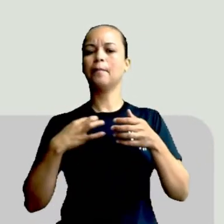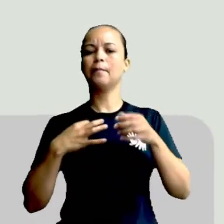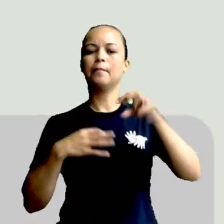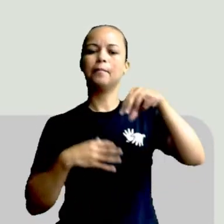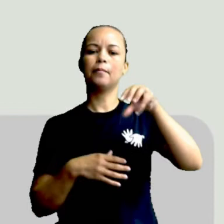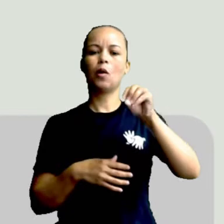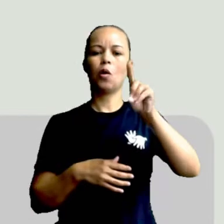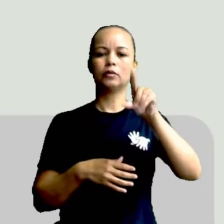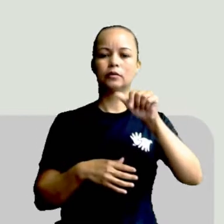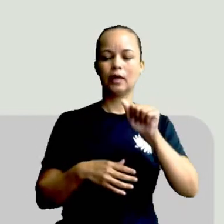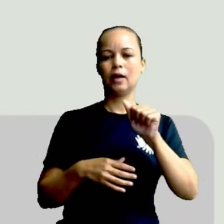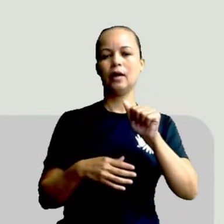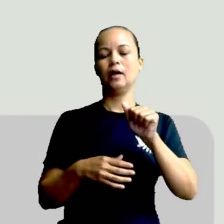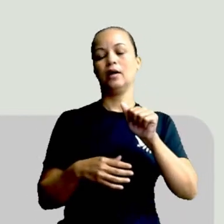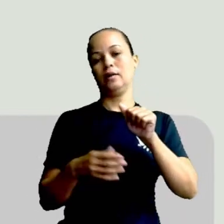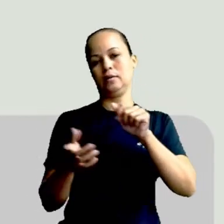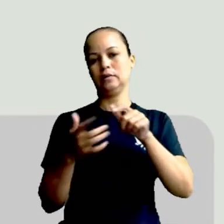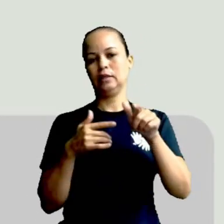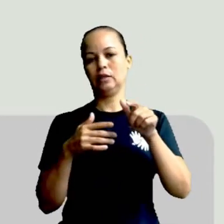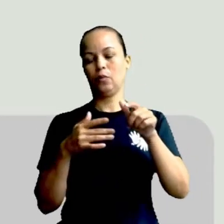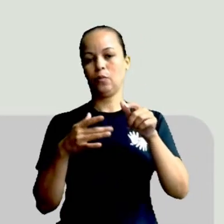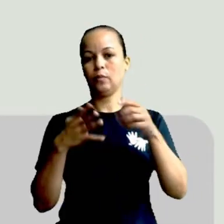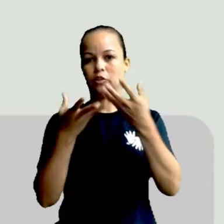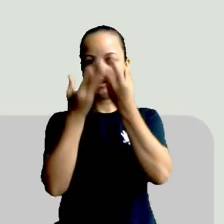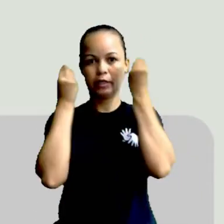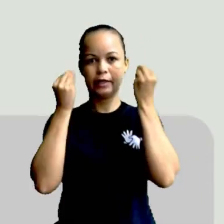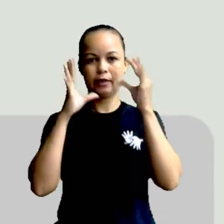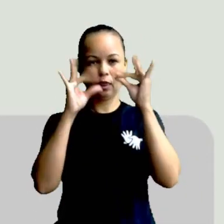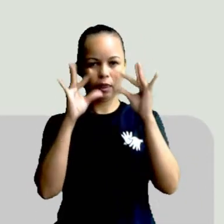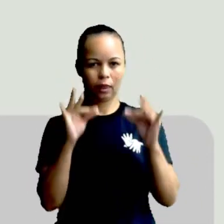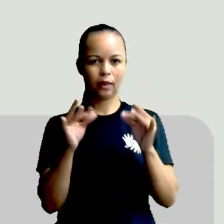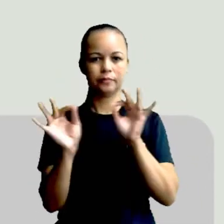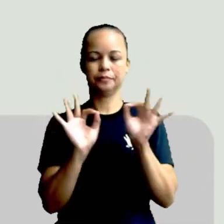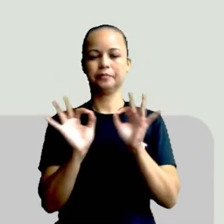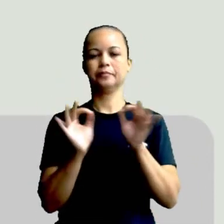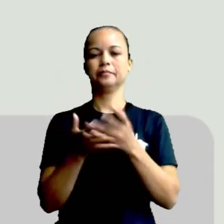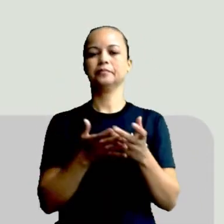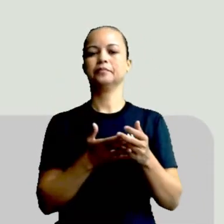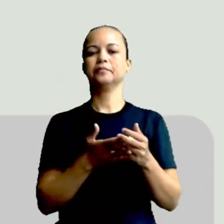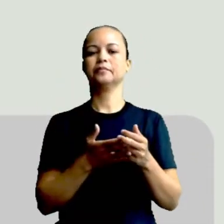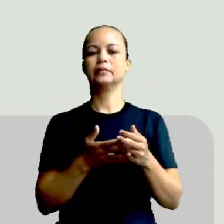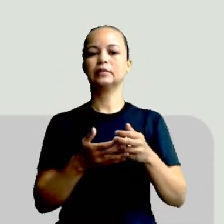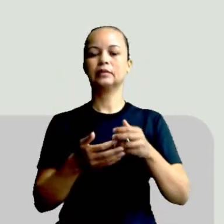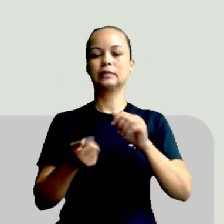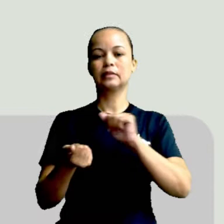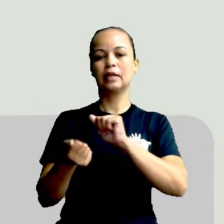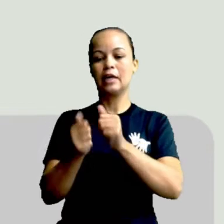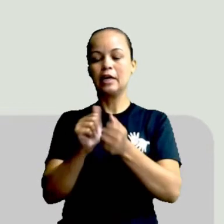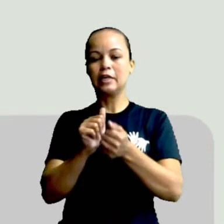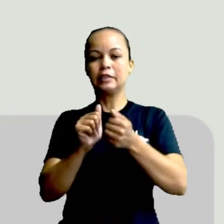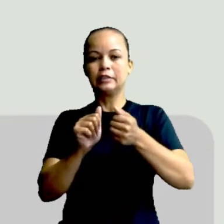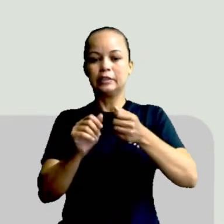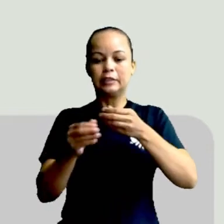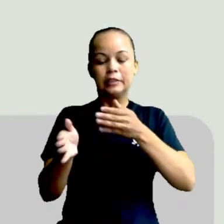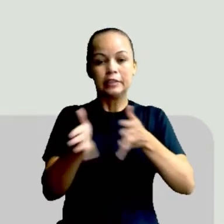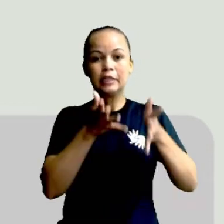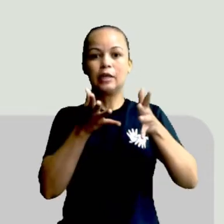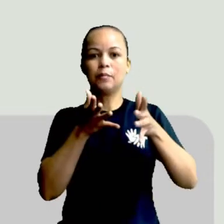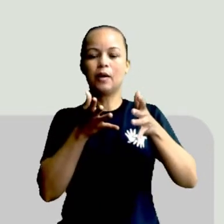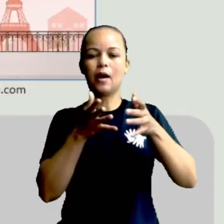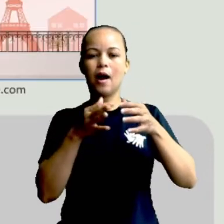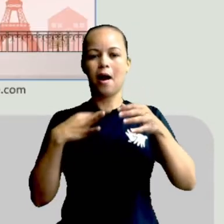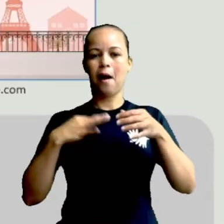moda de Luiz 15 não esqueça desse detalhe dribla A Pelé dribles a moda